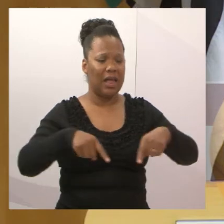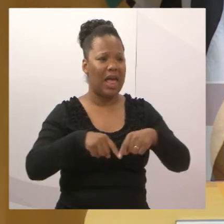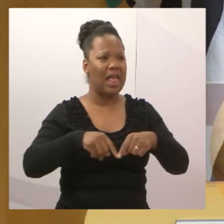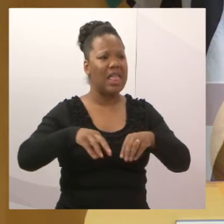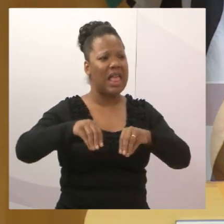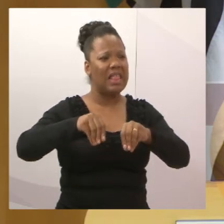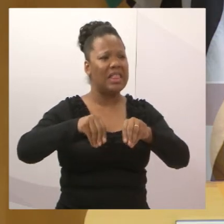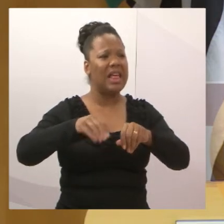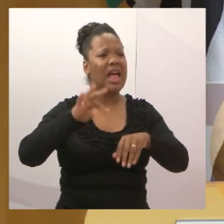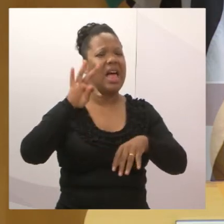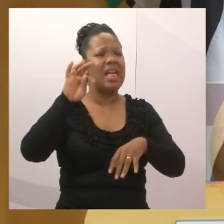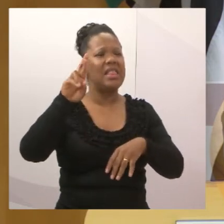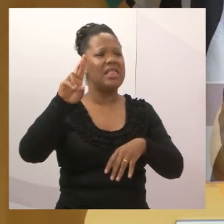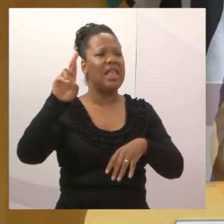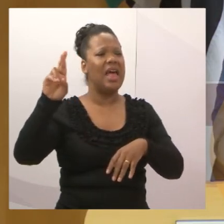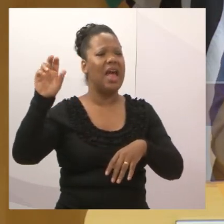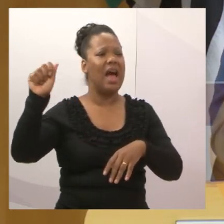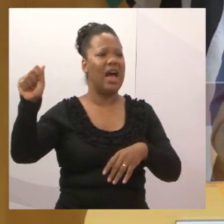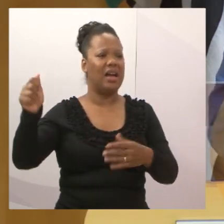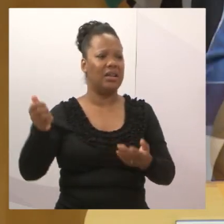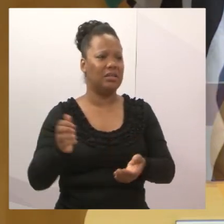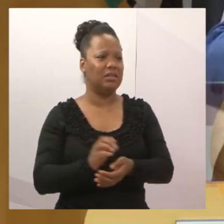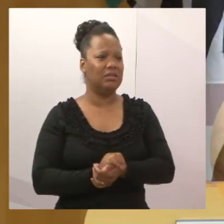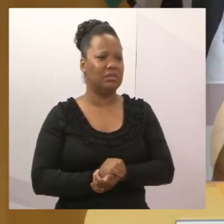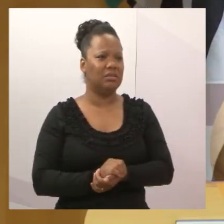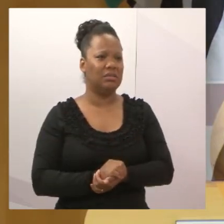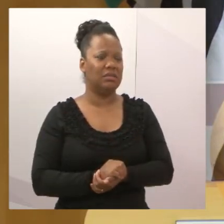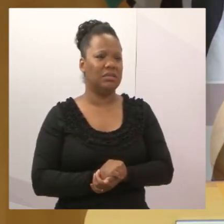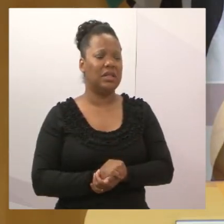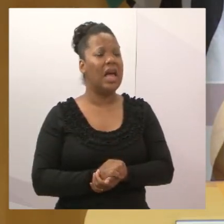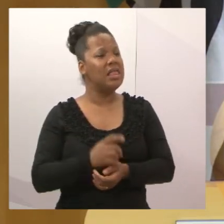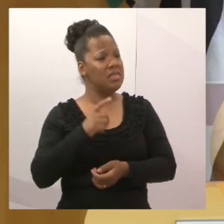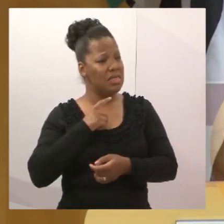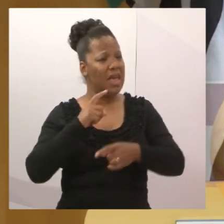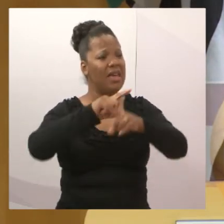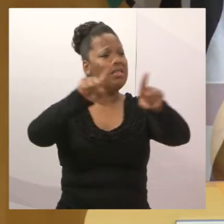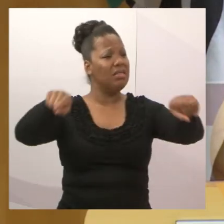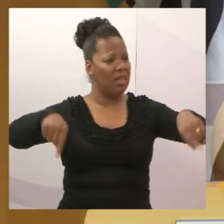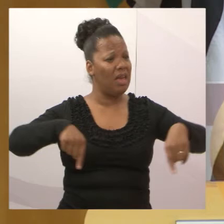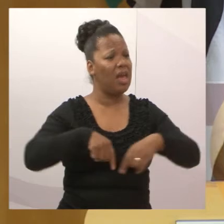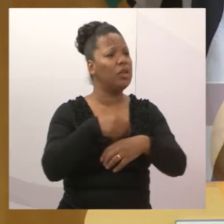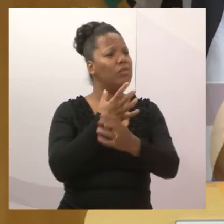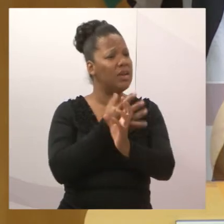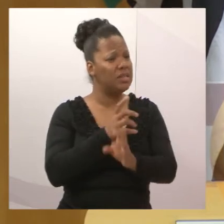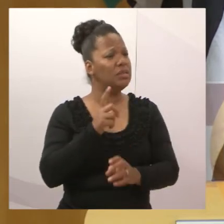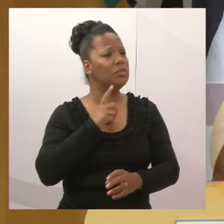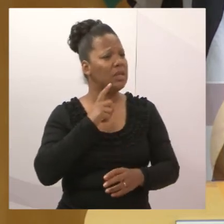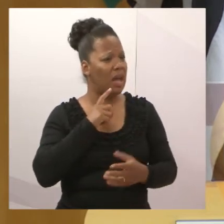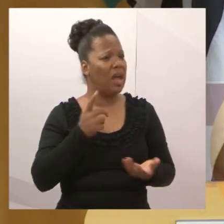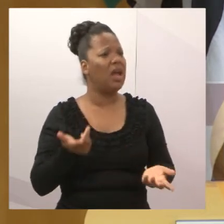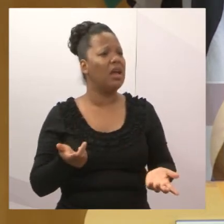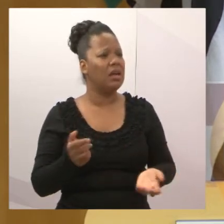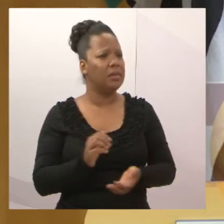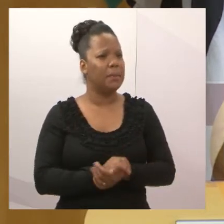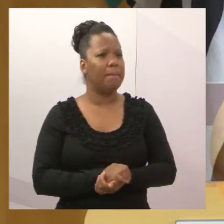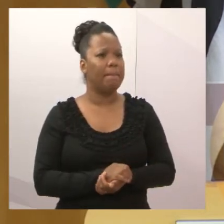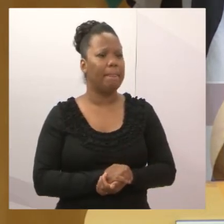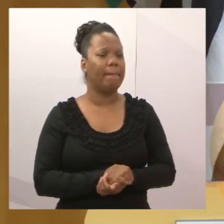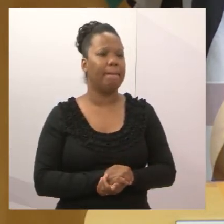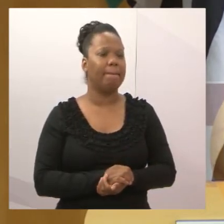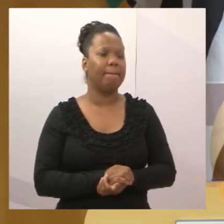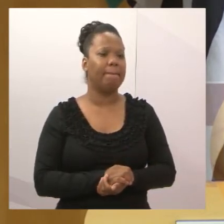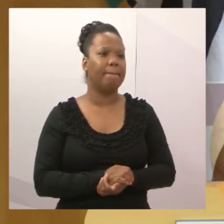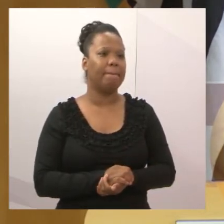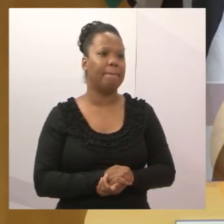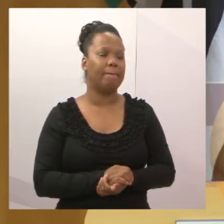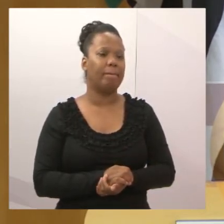terra, campo que não tem condições de jogar bola. E tem muito terreno aqui a prefeitura. Eu acho que está na hora da gente ver, porque